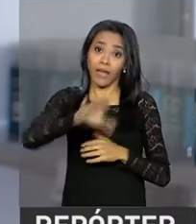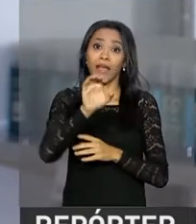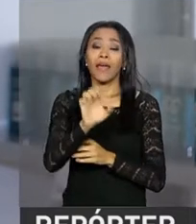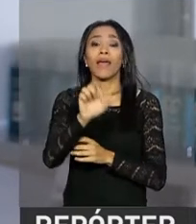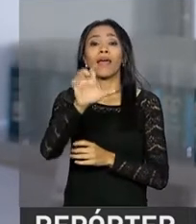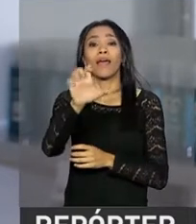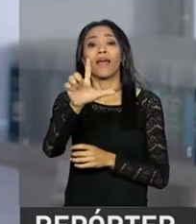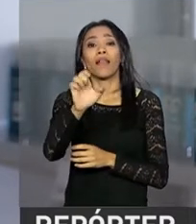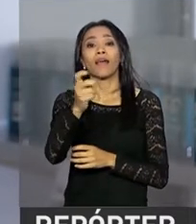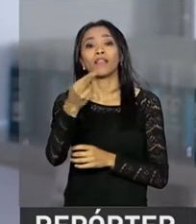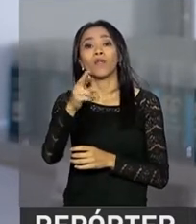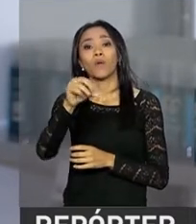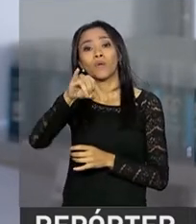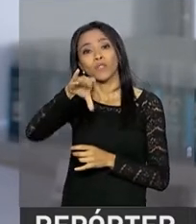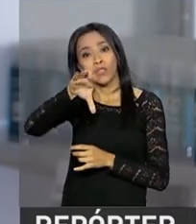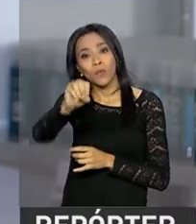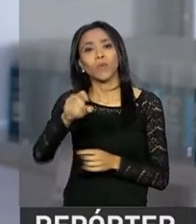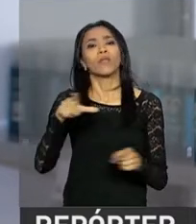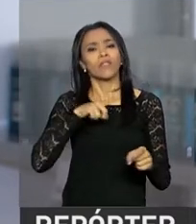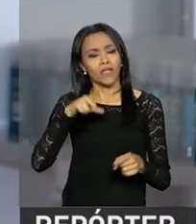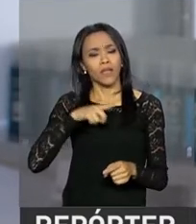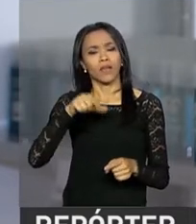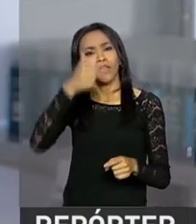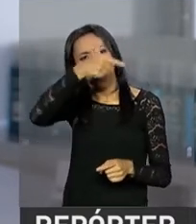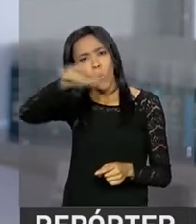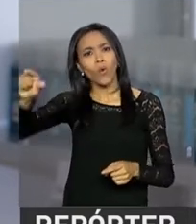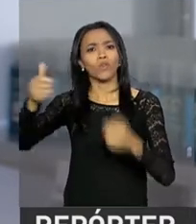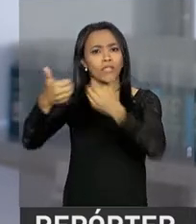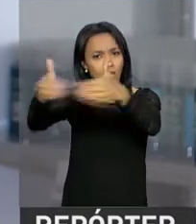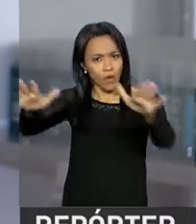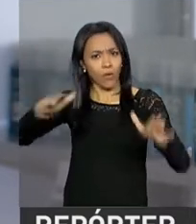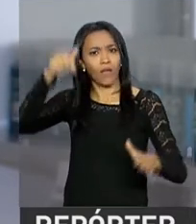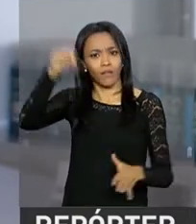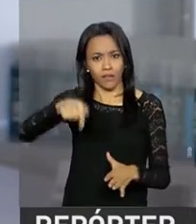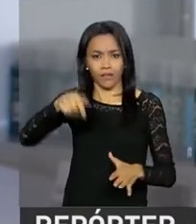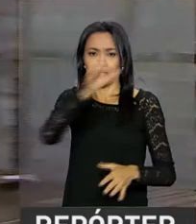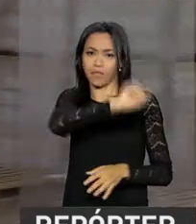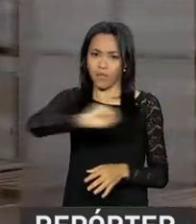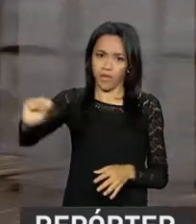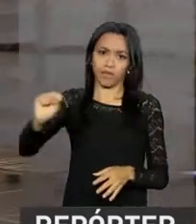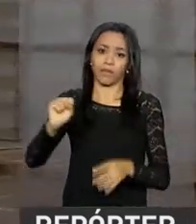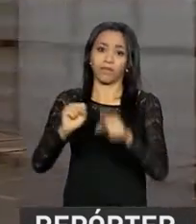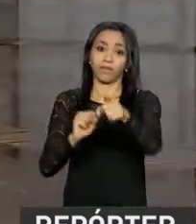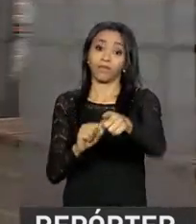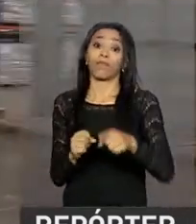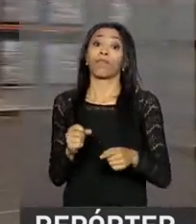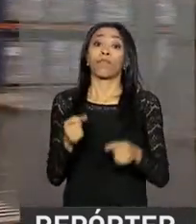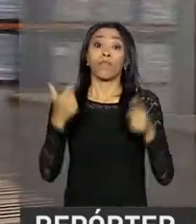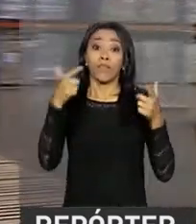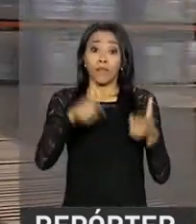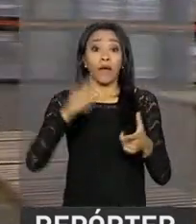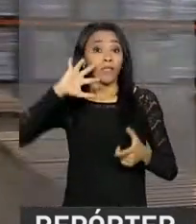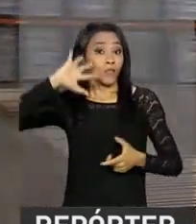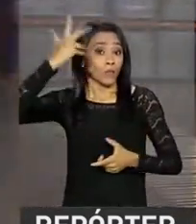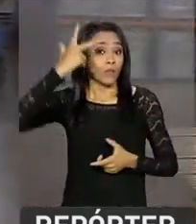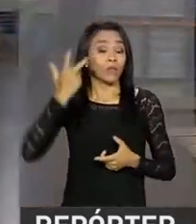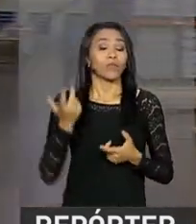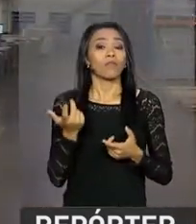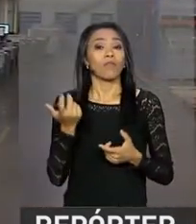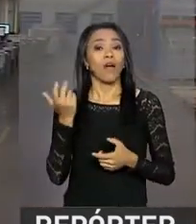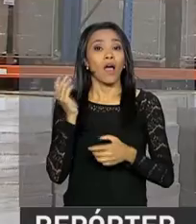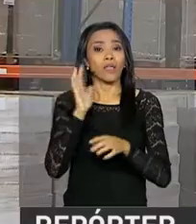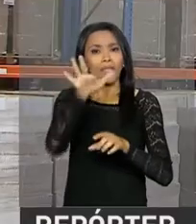operados pela estatal e outros 4 devem ser inaugurados ainda nesse semestre. Contando com uma solução completa